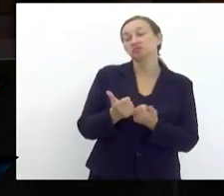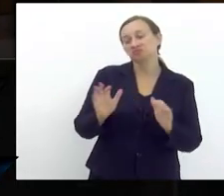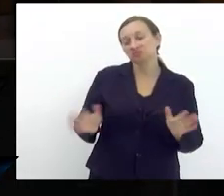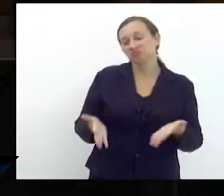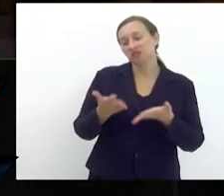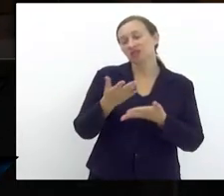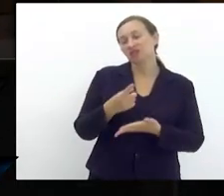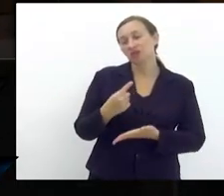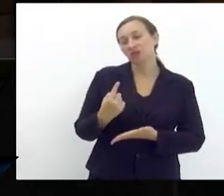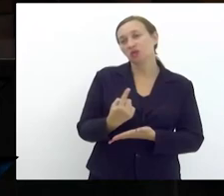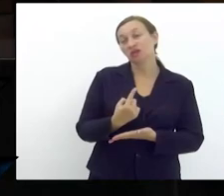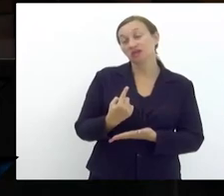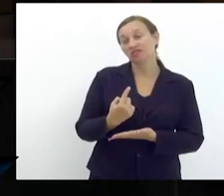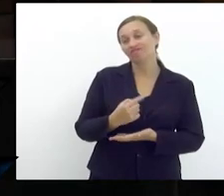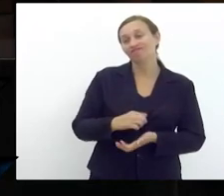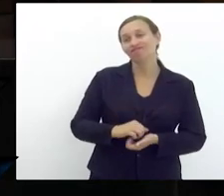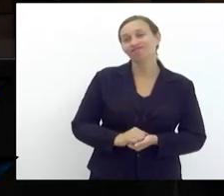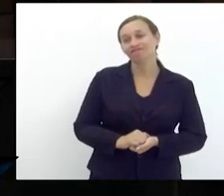iniciativa